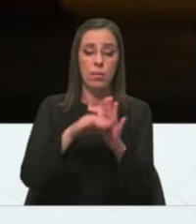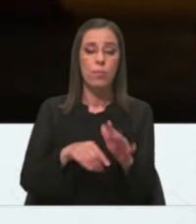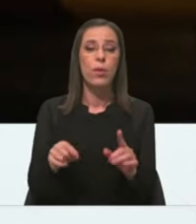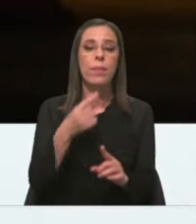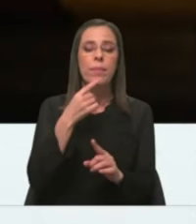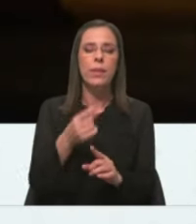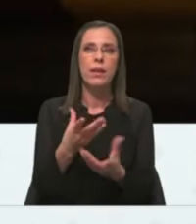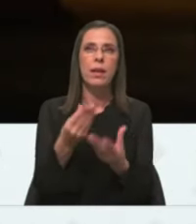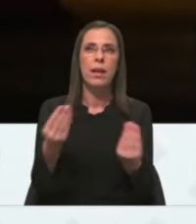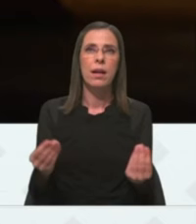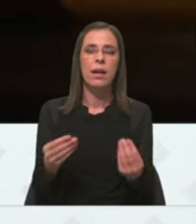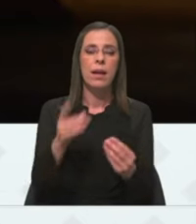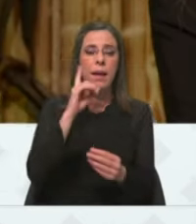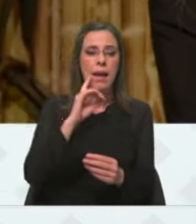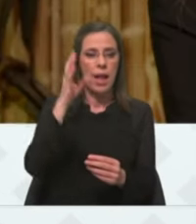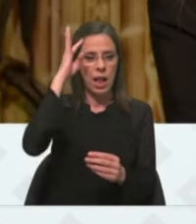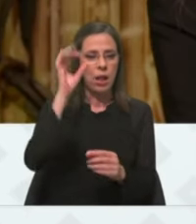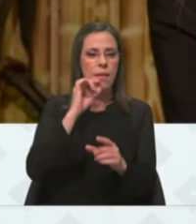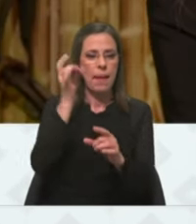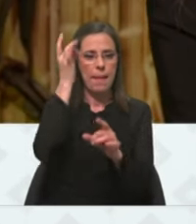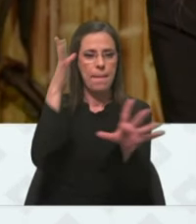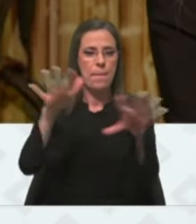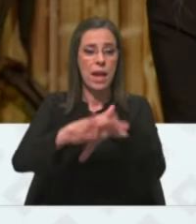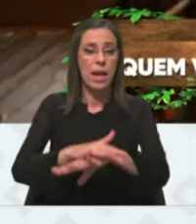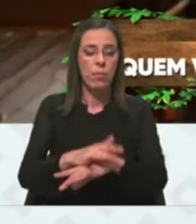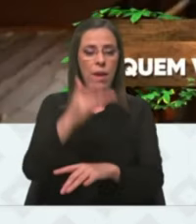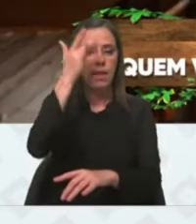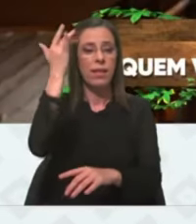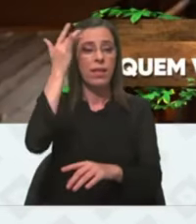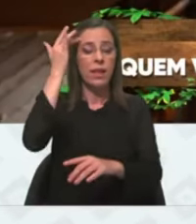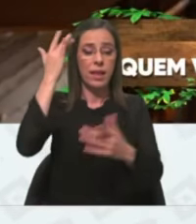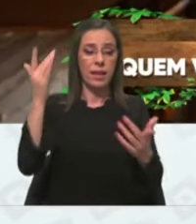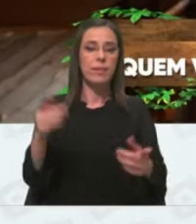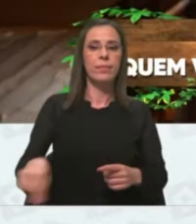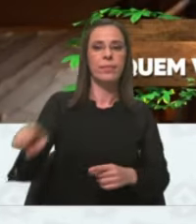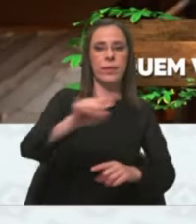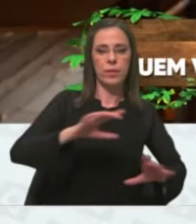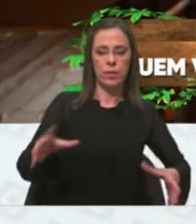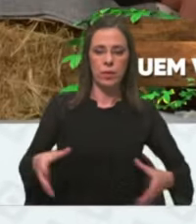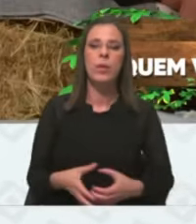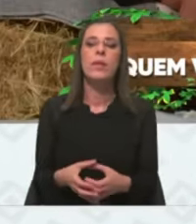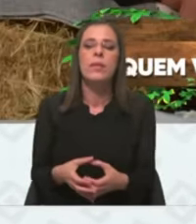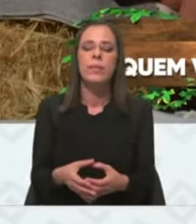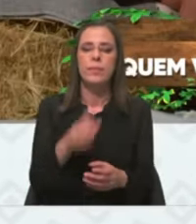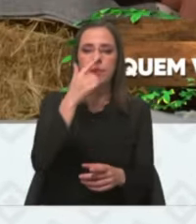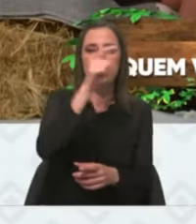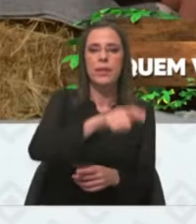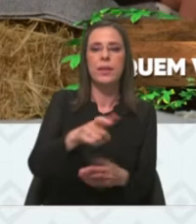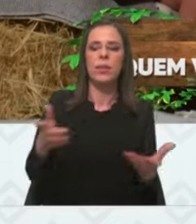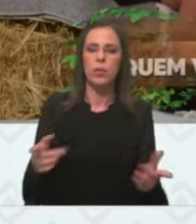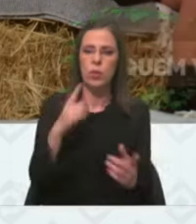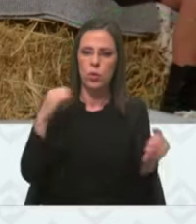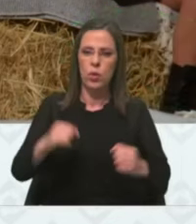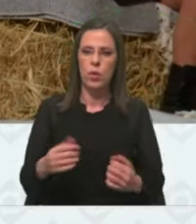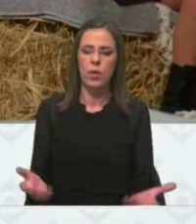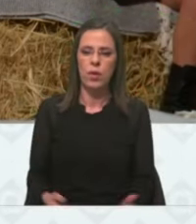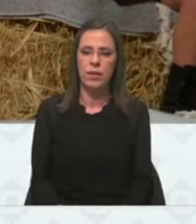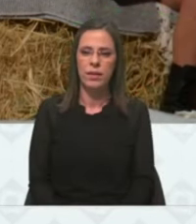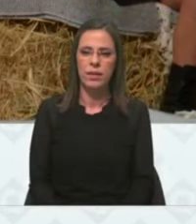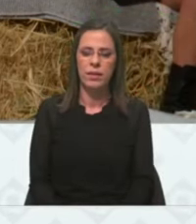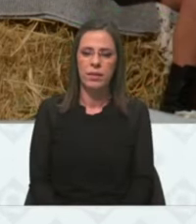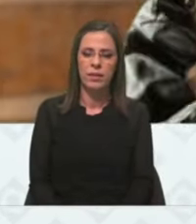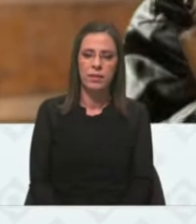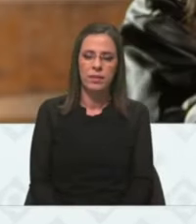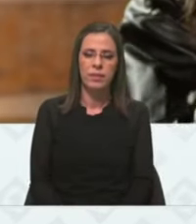programa dizem muito que a Marilyn consegue manipular facilmente ali as outras pessoas. Tu concordas?